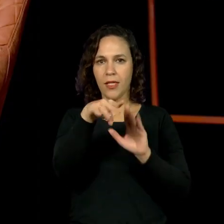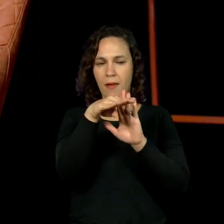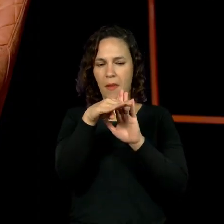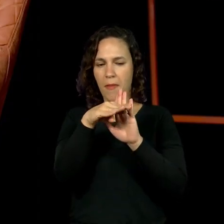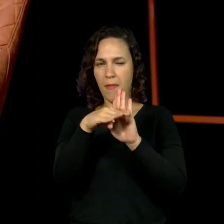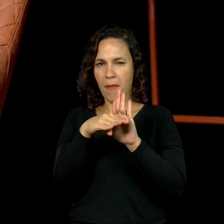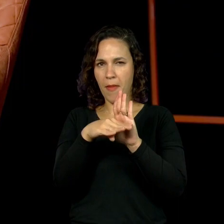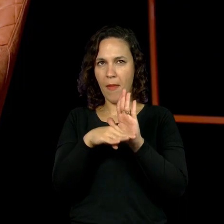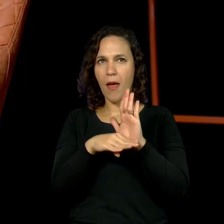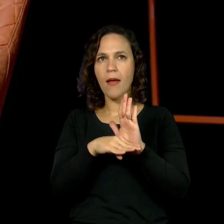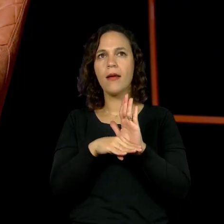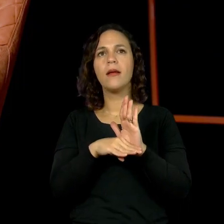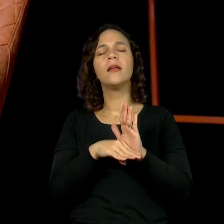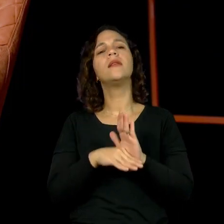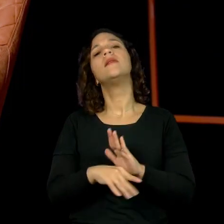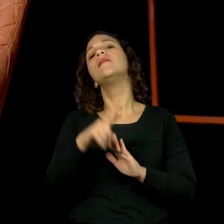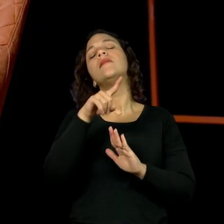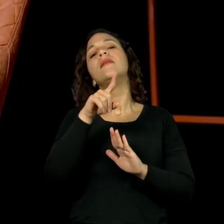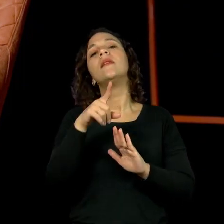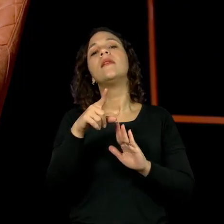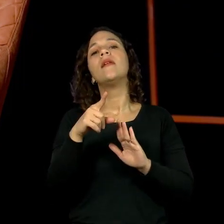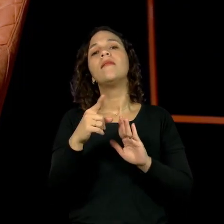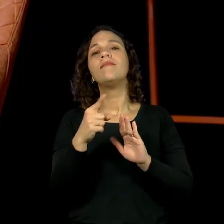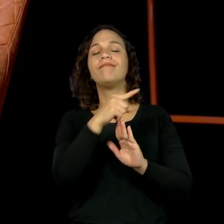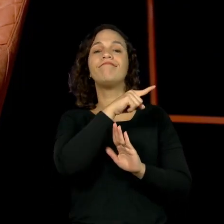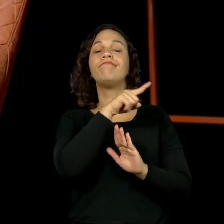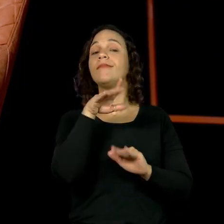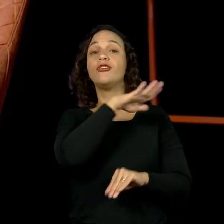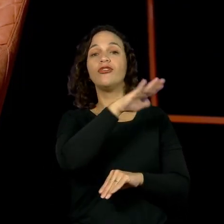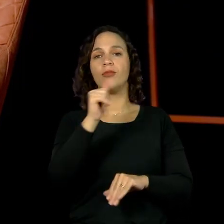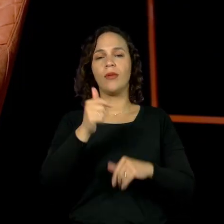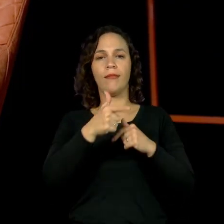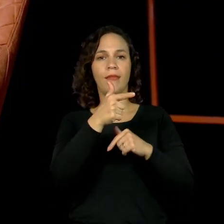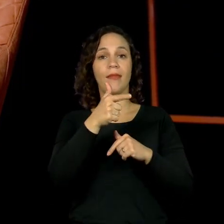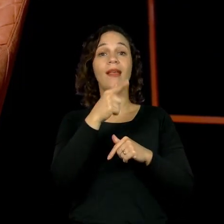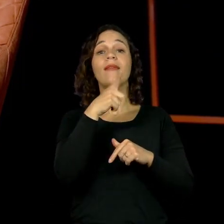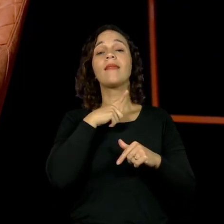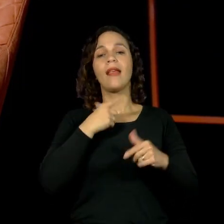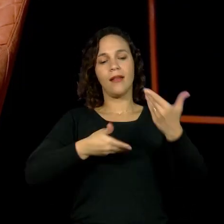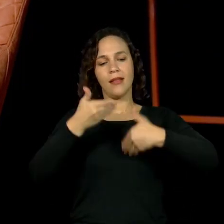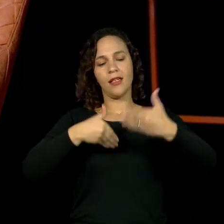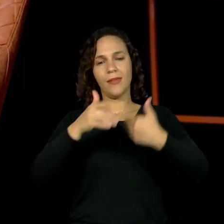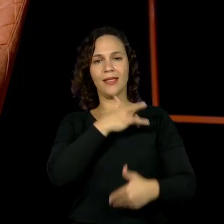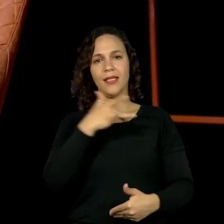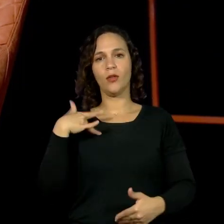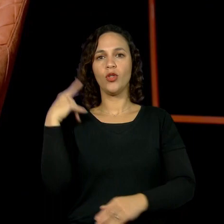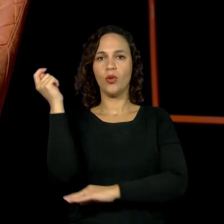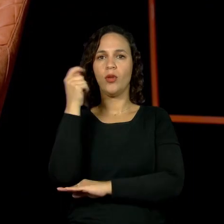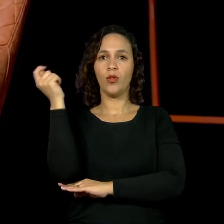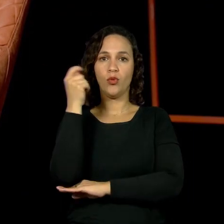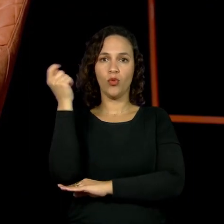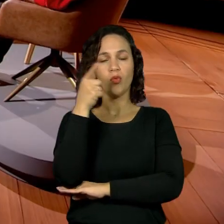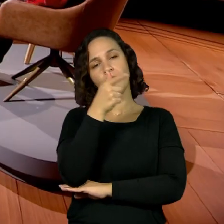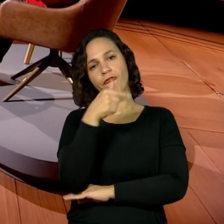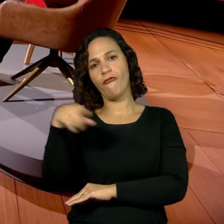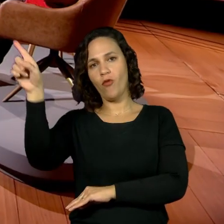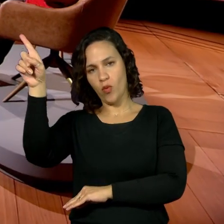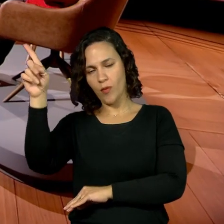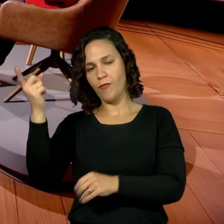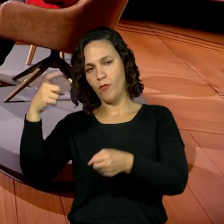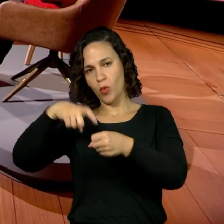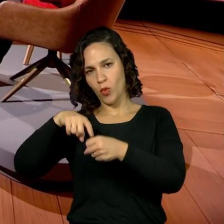Weber. Ele foi para fazer um tratamento de saúde no Rio Grande do Sul, ele era de lá. E eu fiquei no lugar dele.